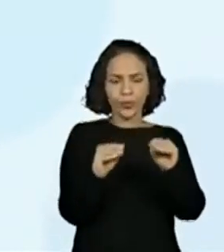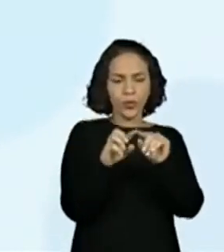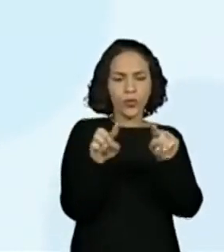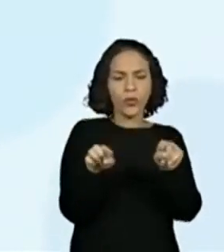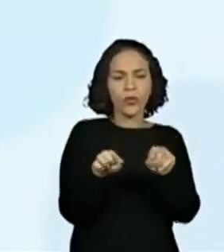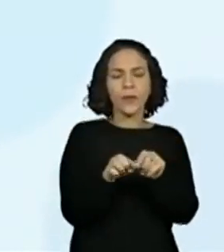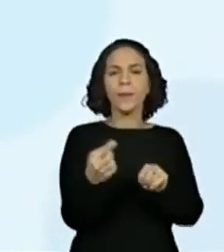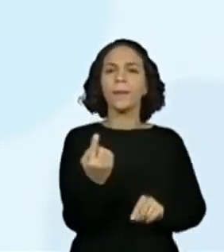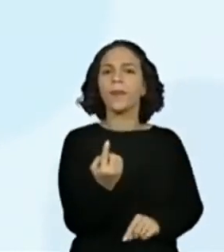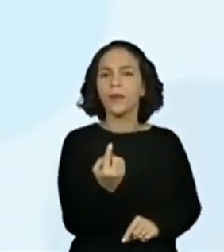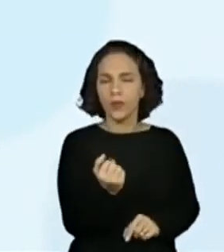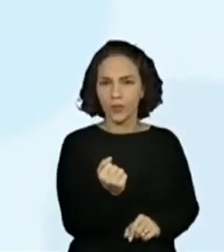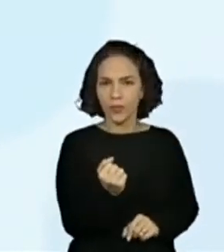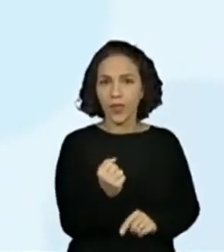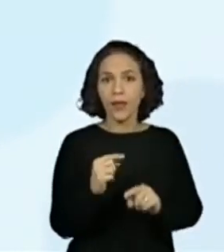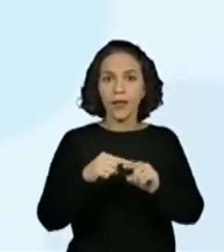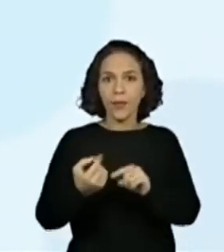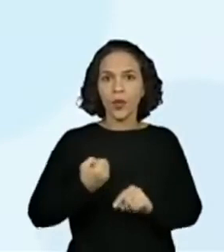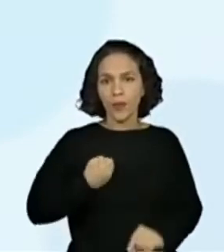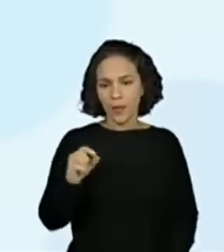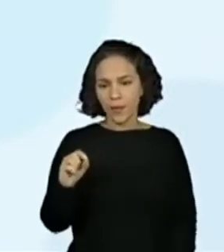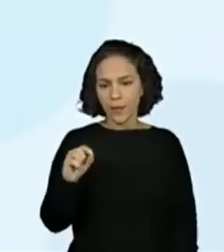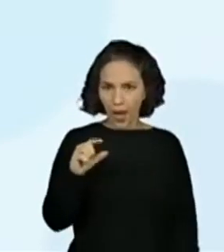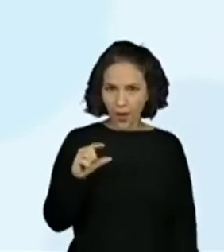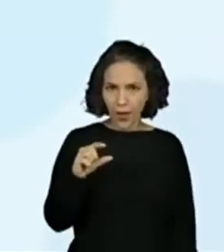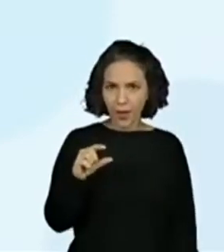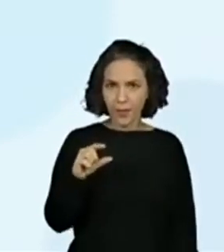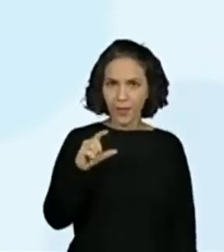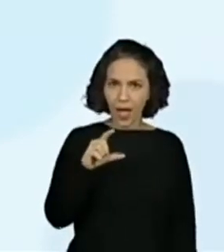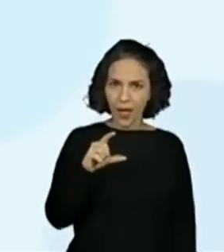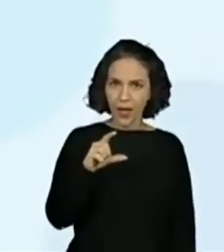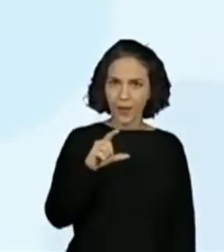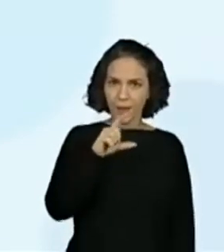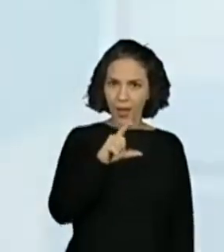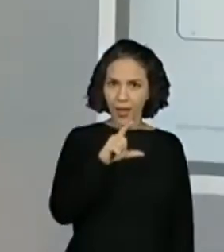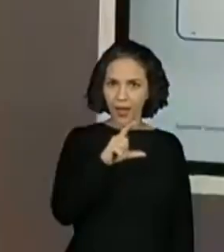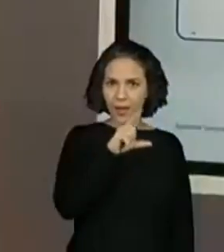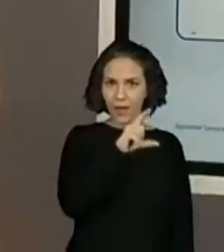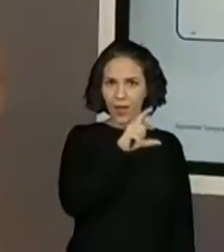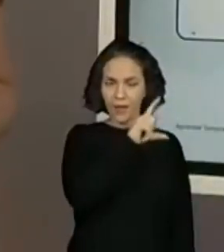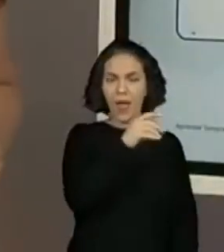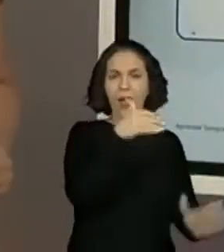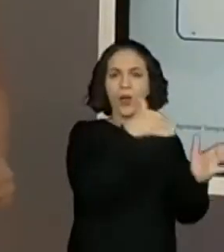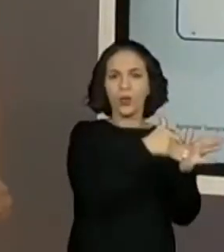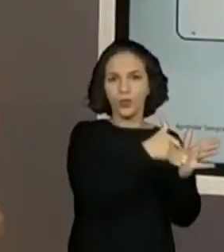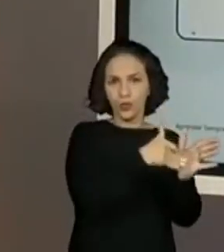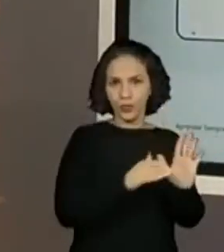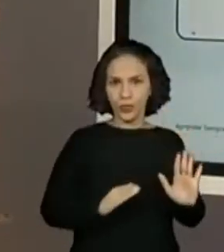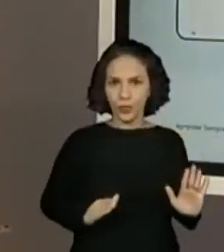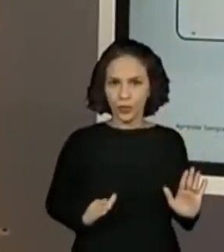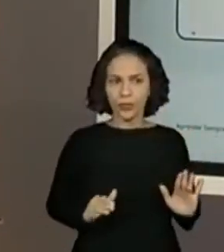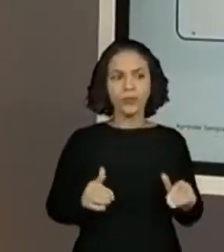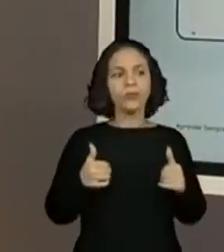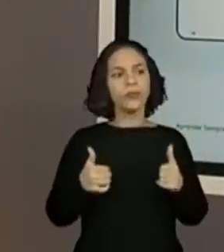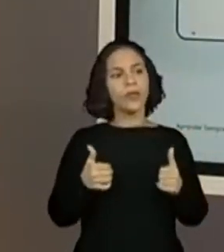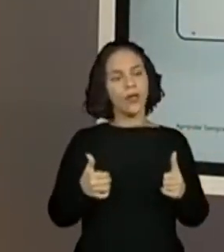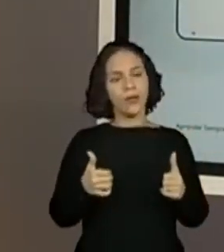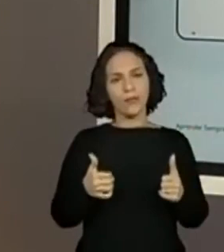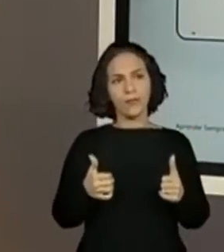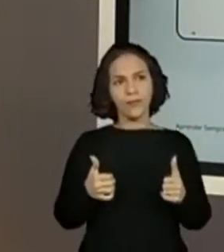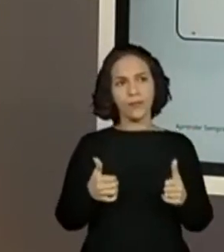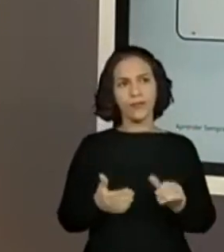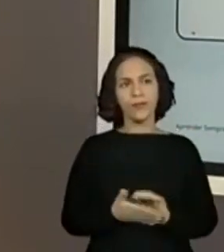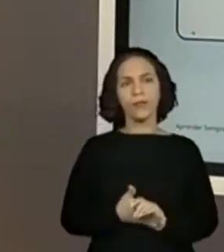vamos seguindo até chegar no maior número. Isso é a ordem crescente. Do menor